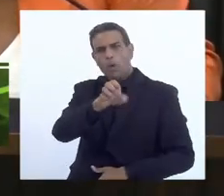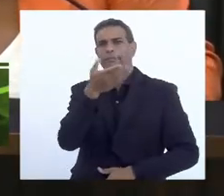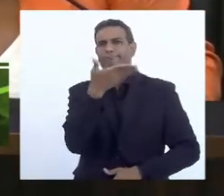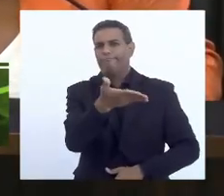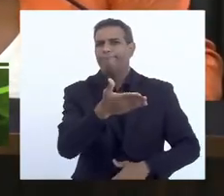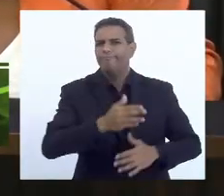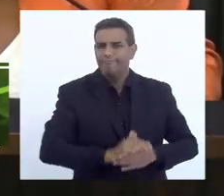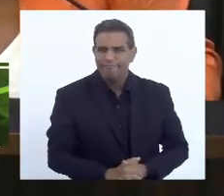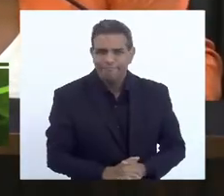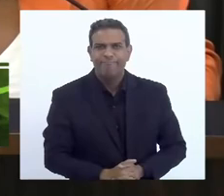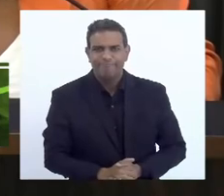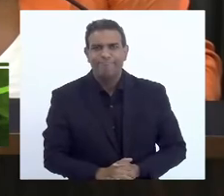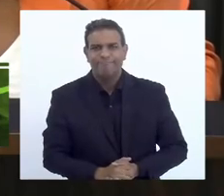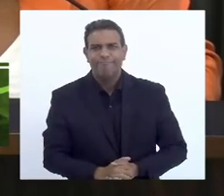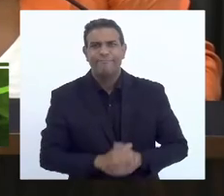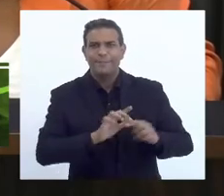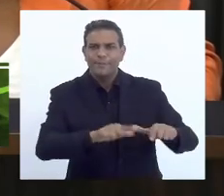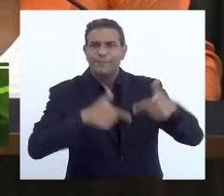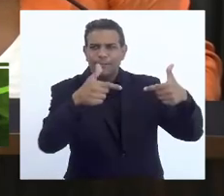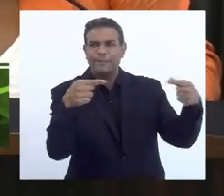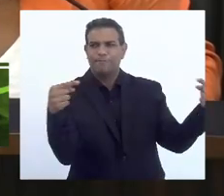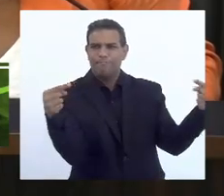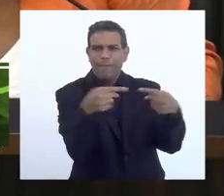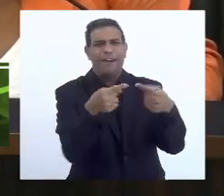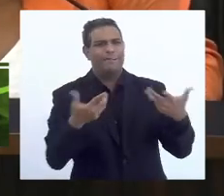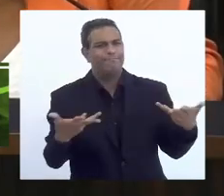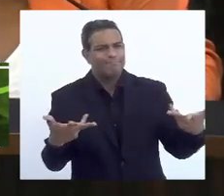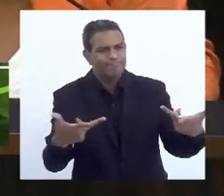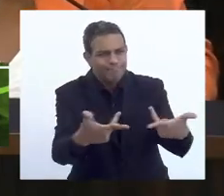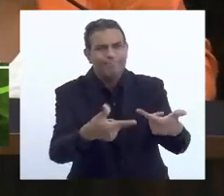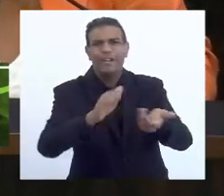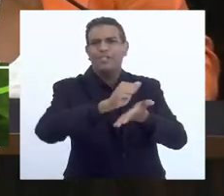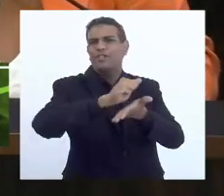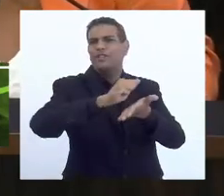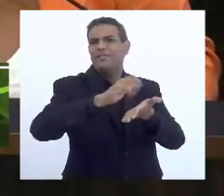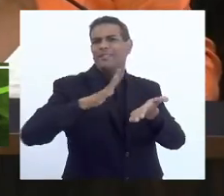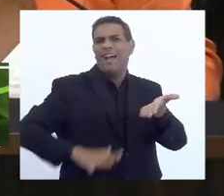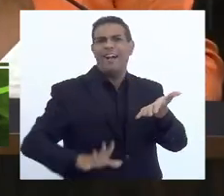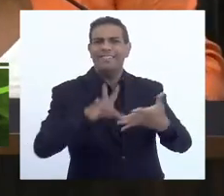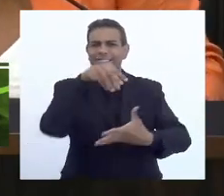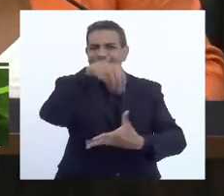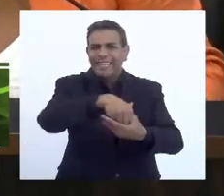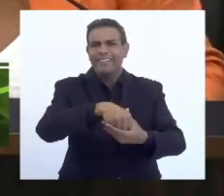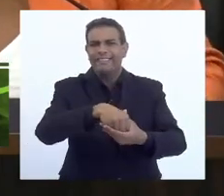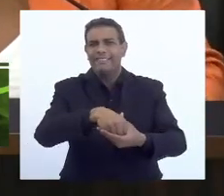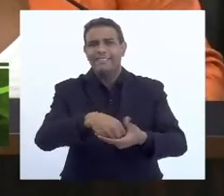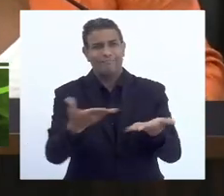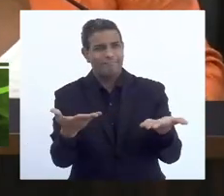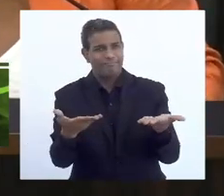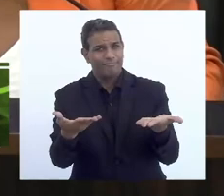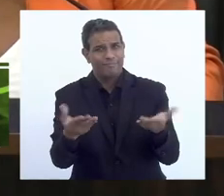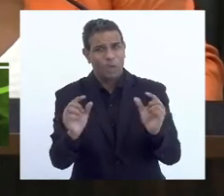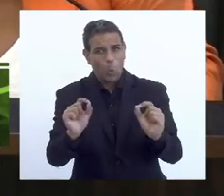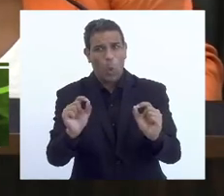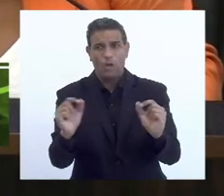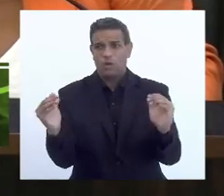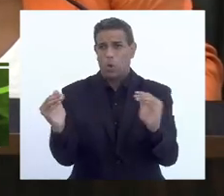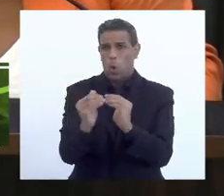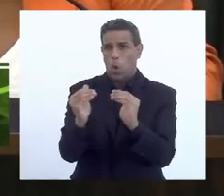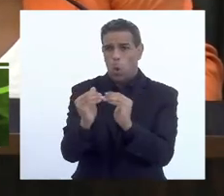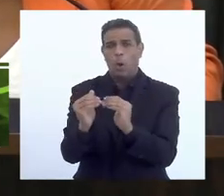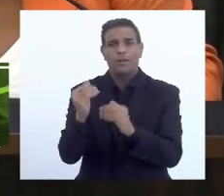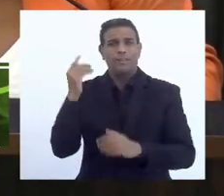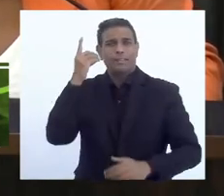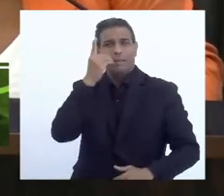certeza está lá abrilhantando aquela atividade. É, de comum acordo aqui com a deputada